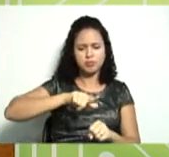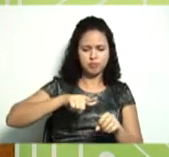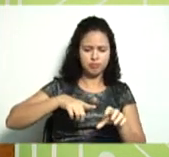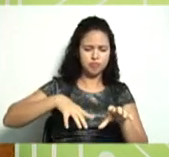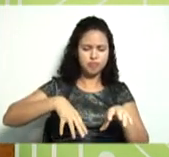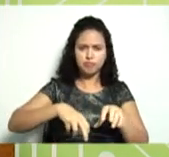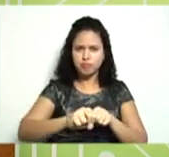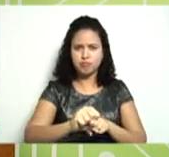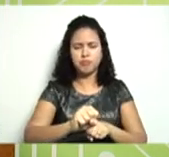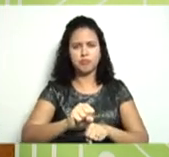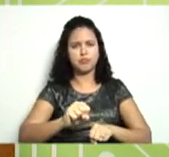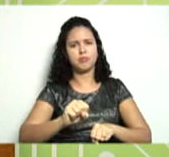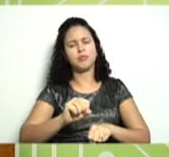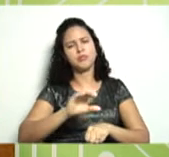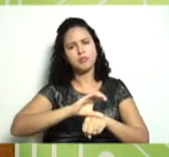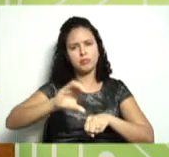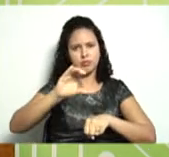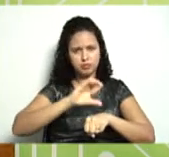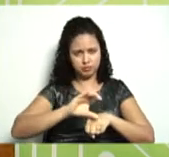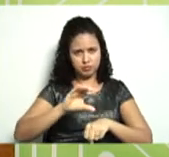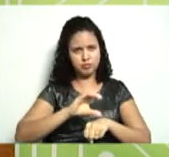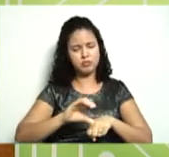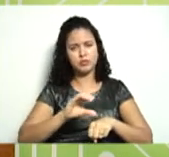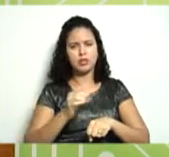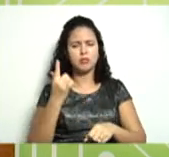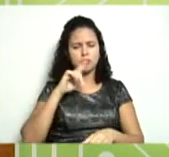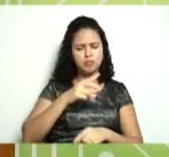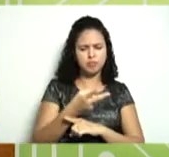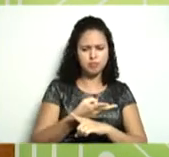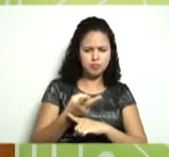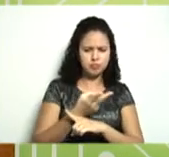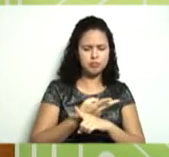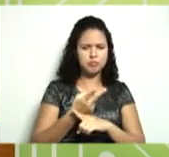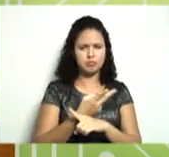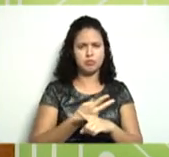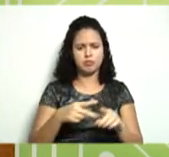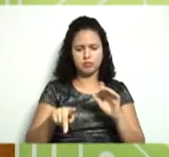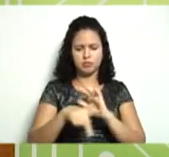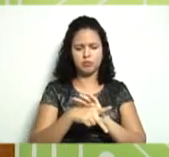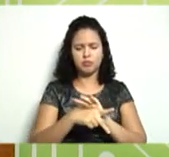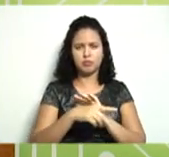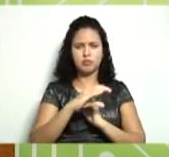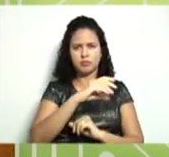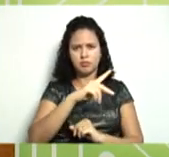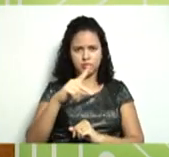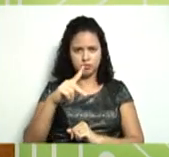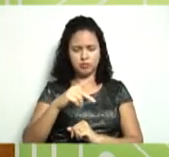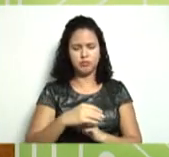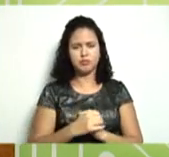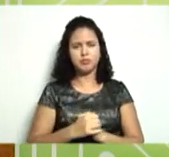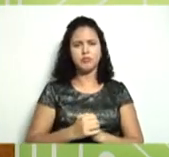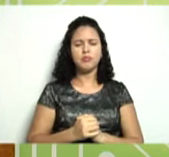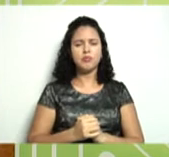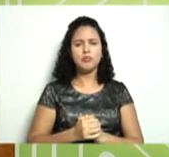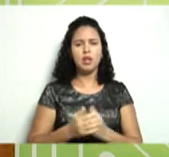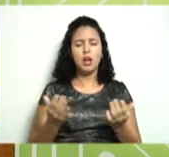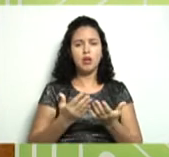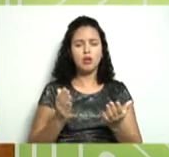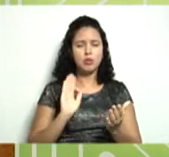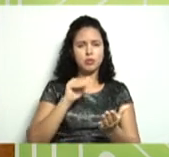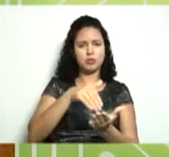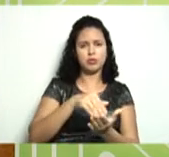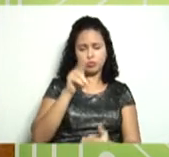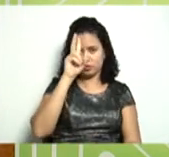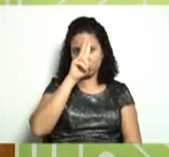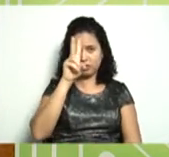para saber onde e como buscar e procurar em prol da cooperativa. Vamos agora à nossa última história para a